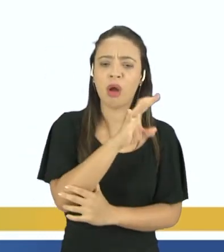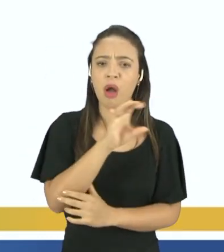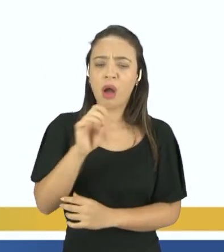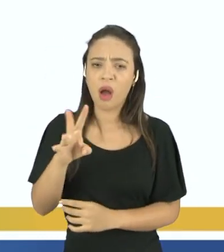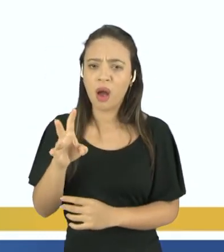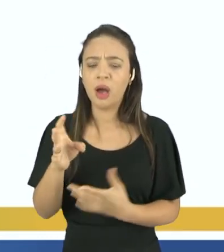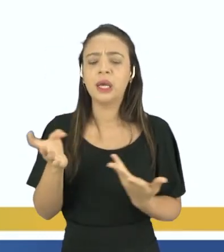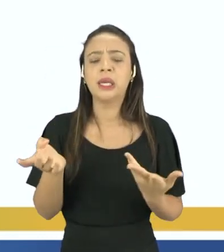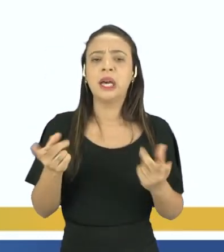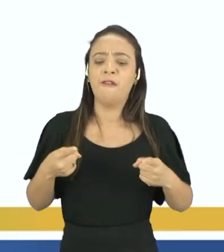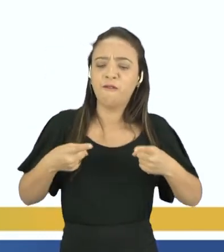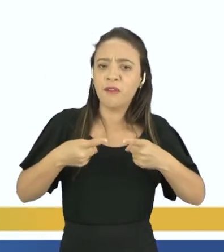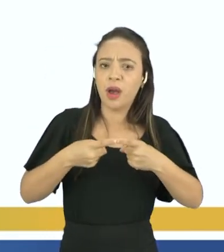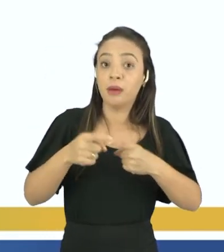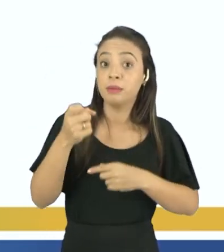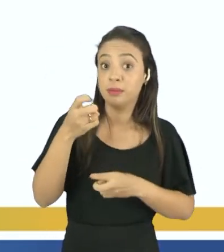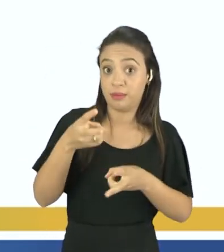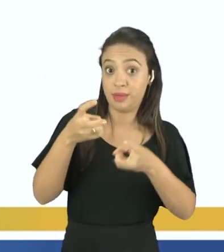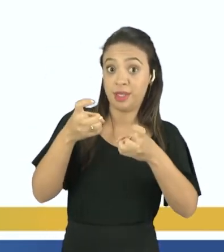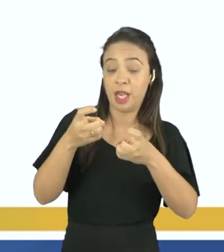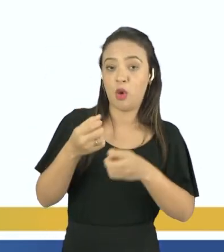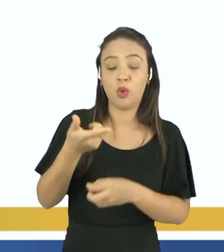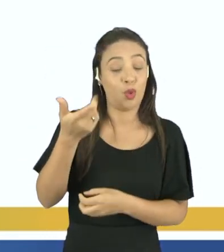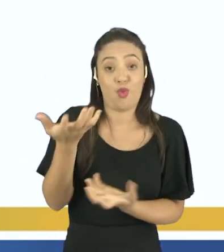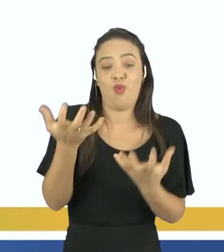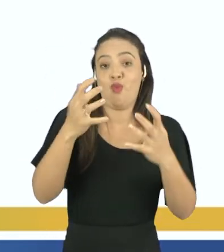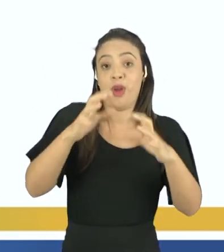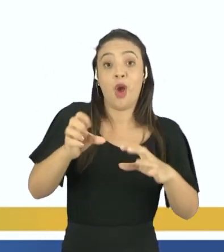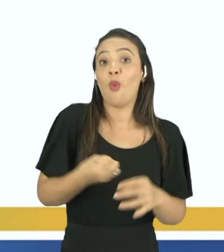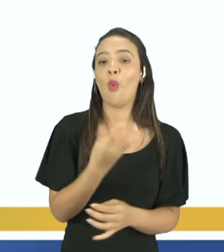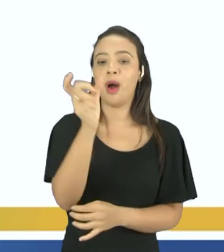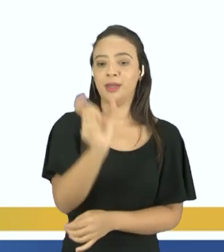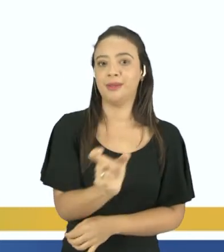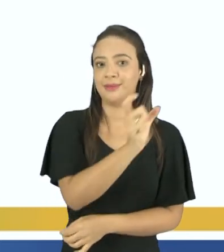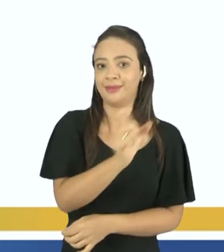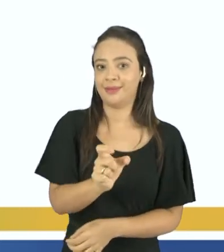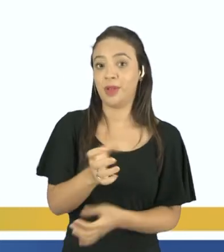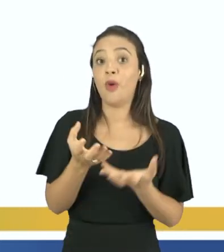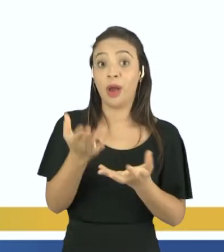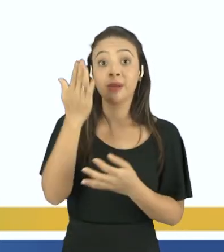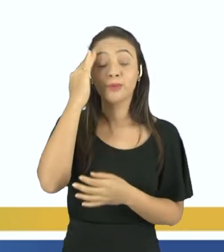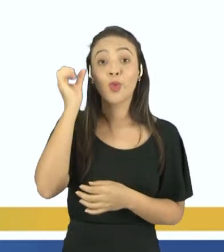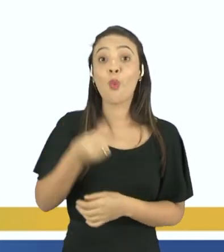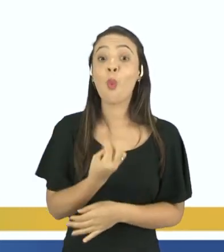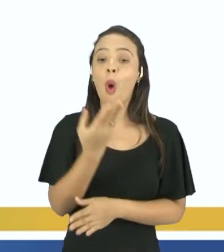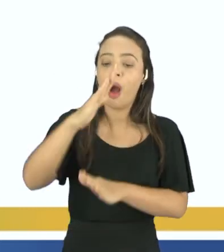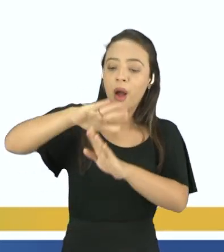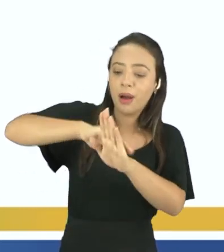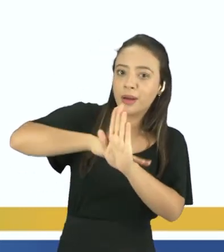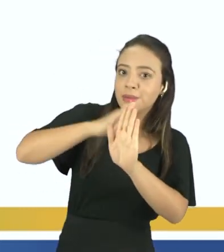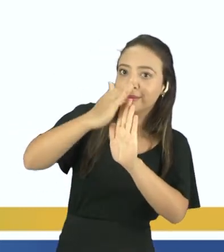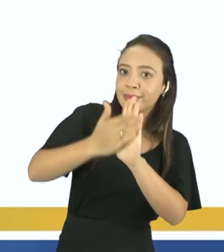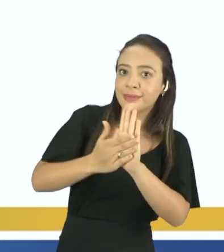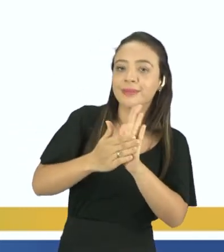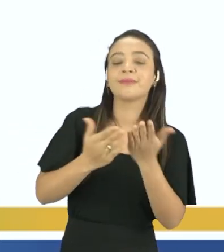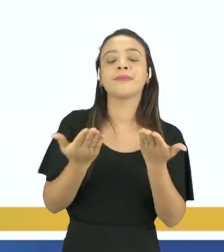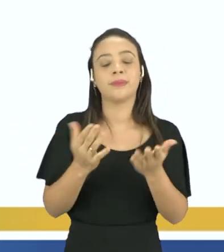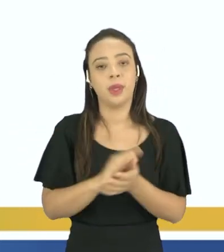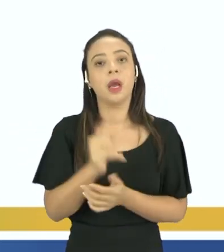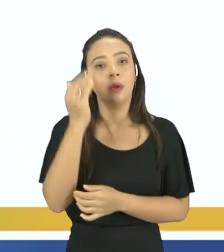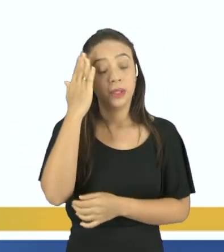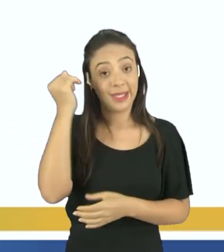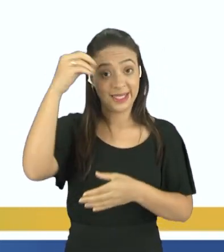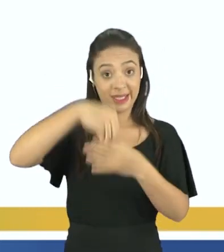Observe que agora eu não quero a quantidade de diagonais agora eu quero a quantidade de lados eu sei que nesse